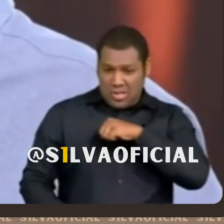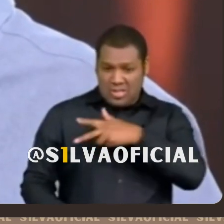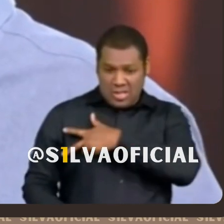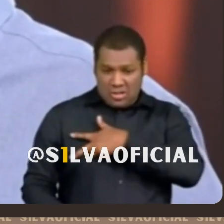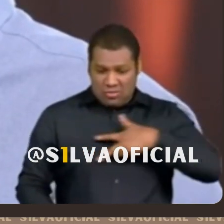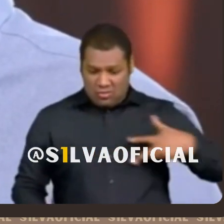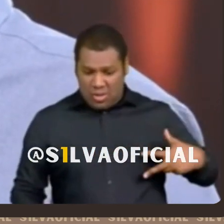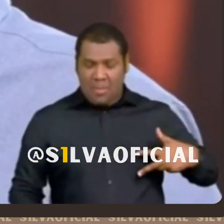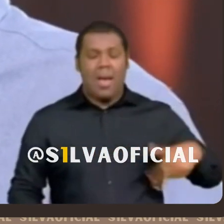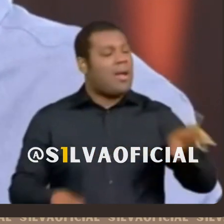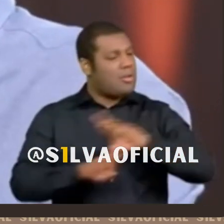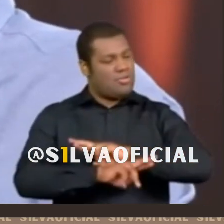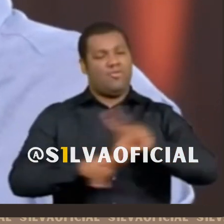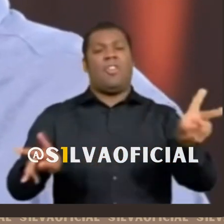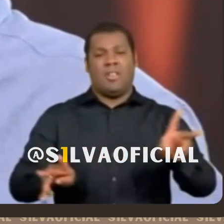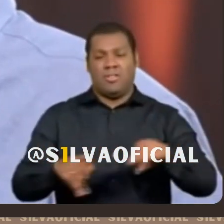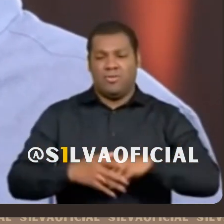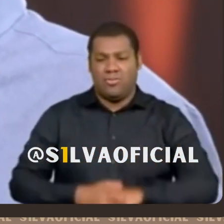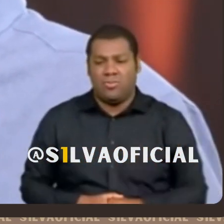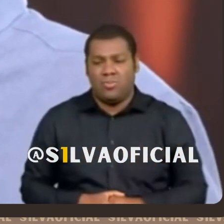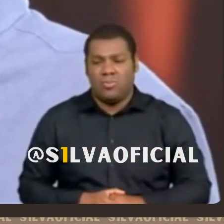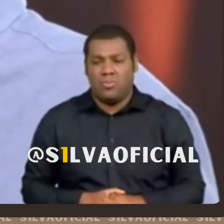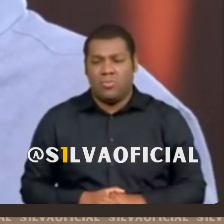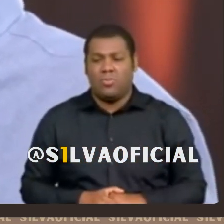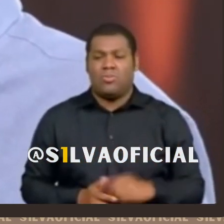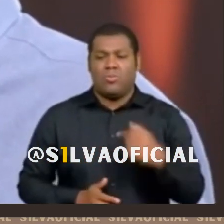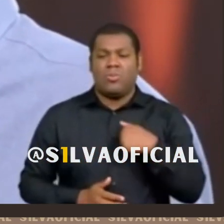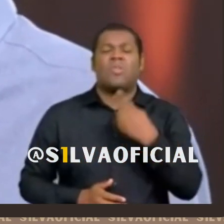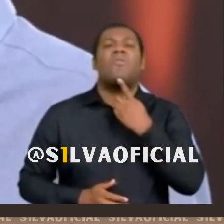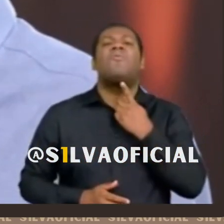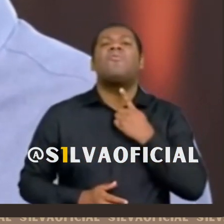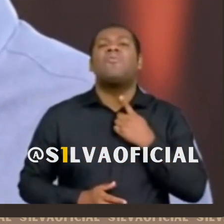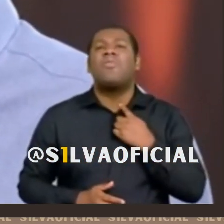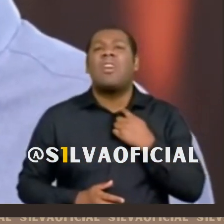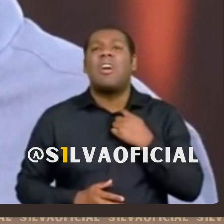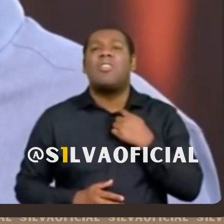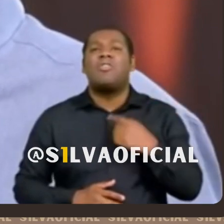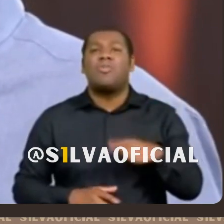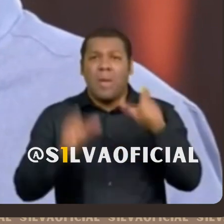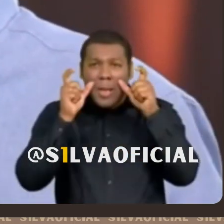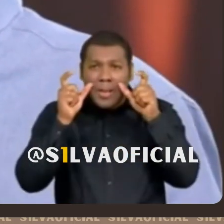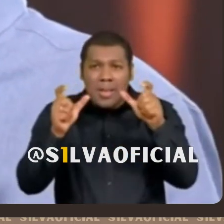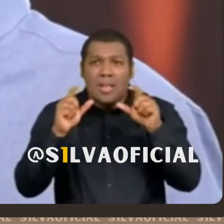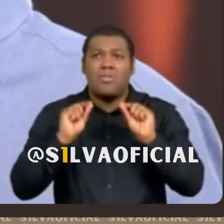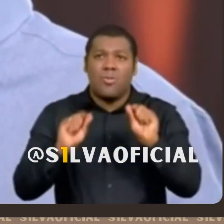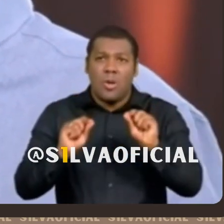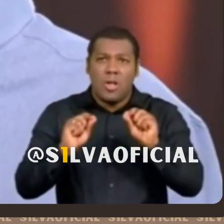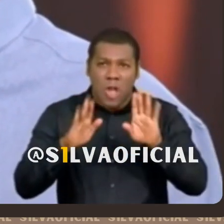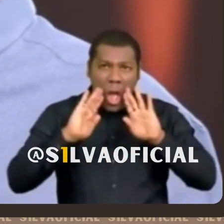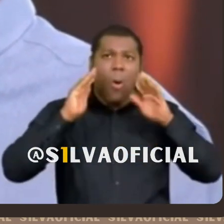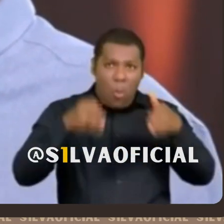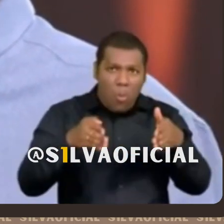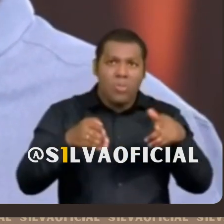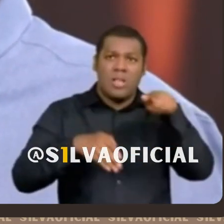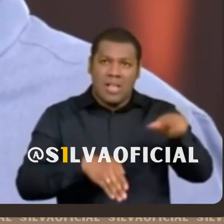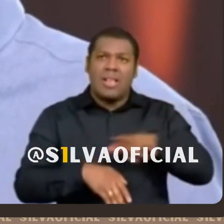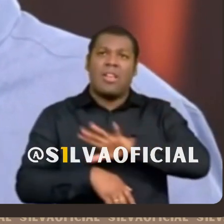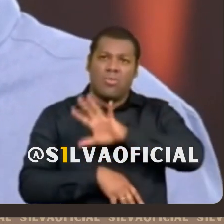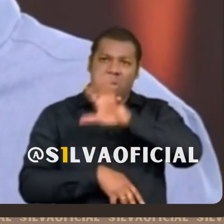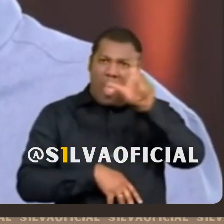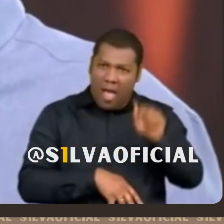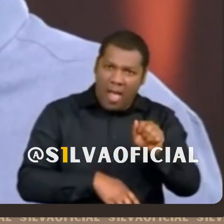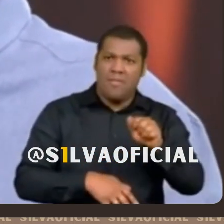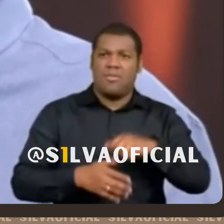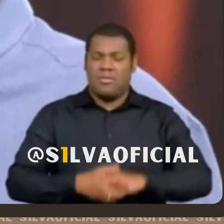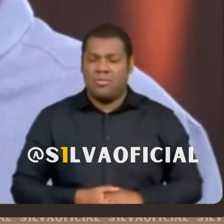porque a minha vontade, a minha obsessão de tentar trabalhar junto com o continente africano. Agora, veja, o que nós fizemos aqui? Você